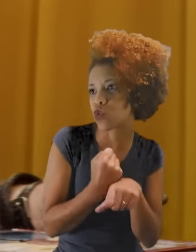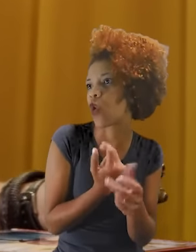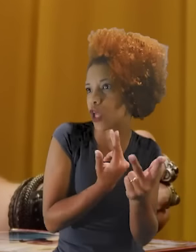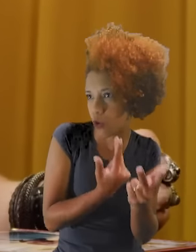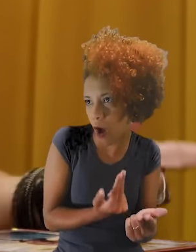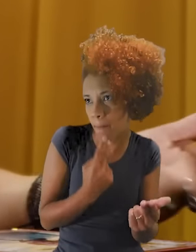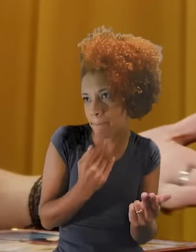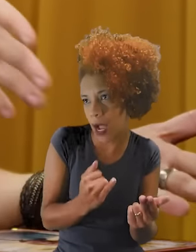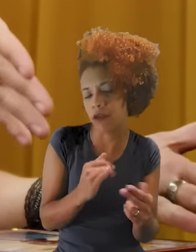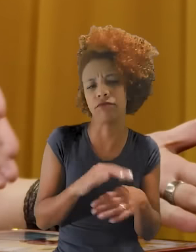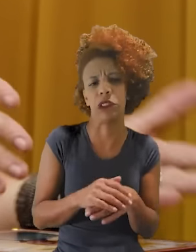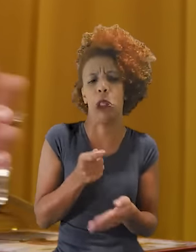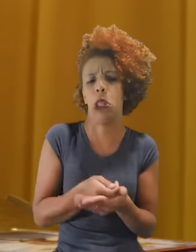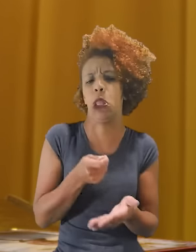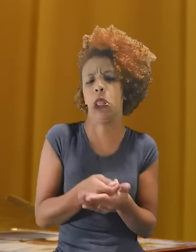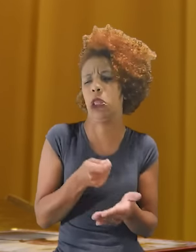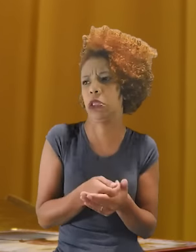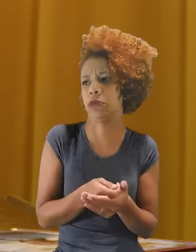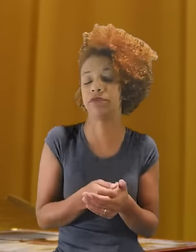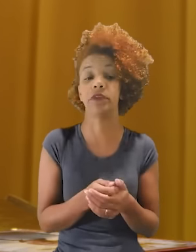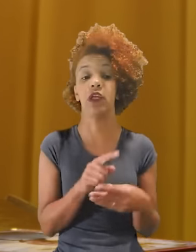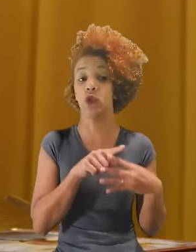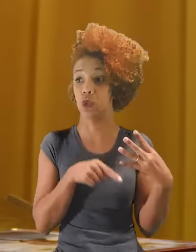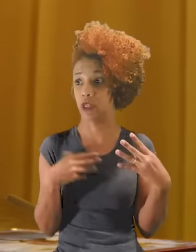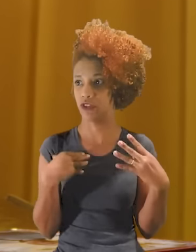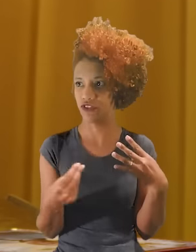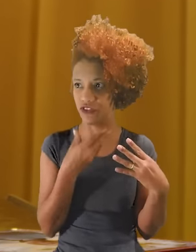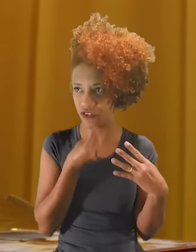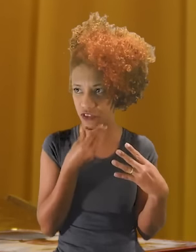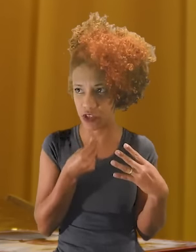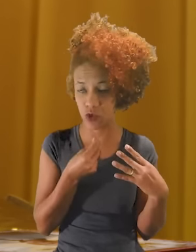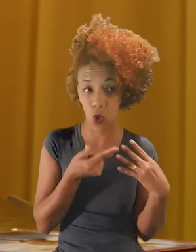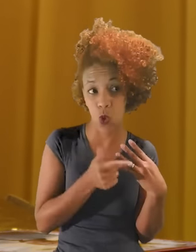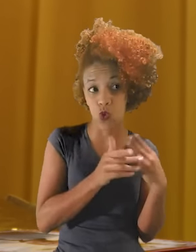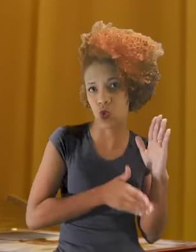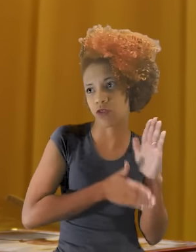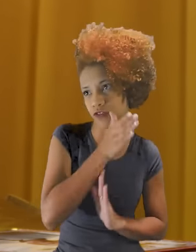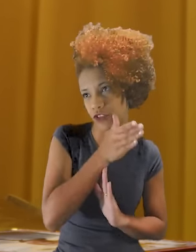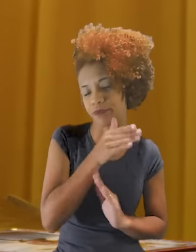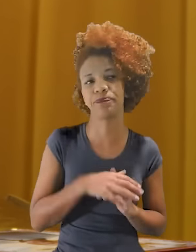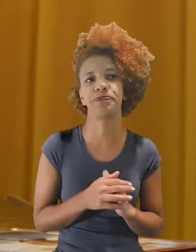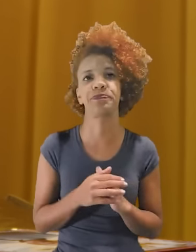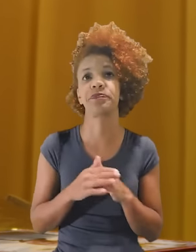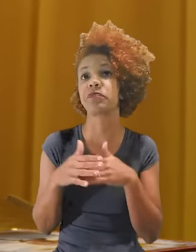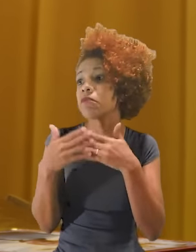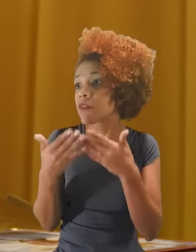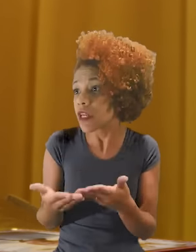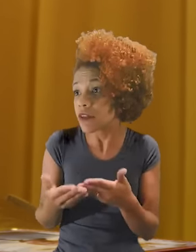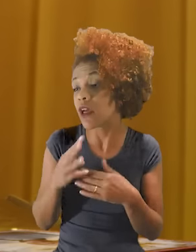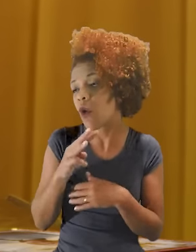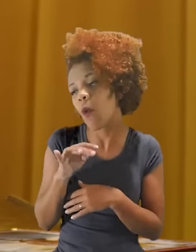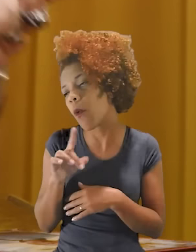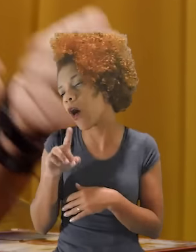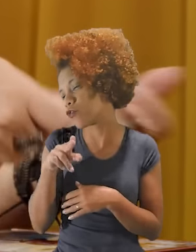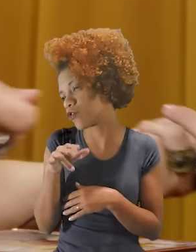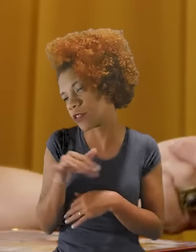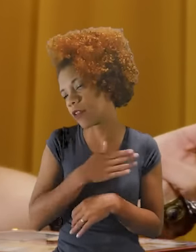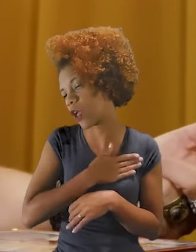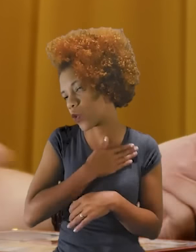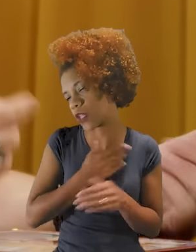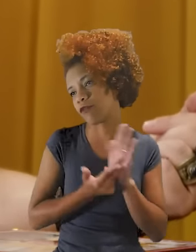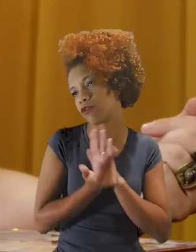outra coisa. E era um pai rígido, ficava em cima dos moleques. Tanto que os filhos, os outros fugiram de casa, era maior do que ele fugir. Então, assim. E aí o Walt Disney, tipo, né,